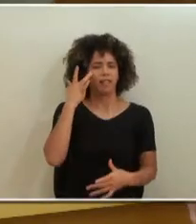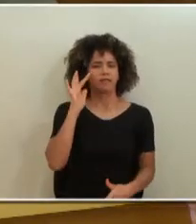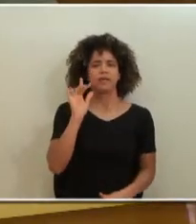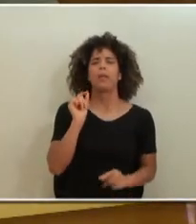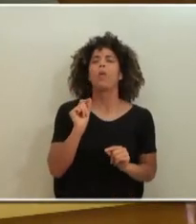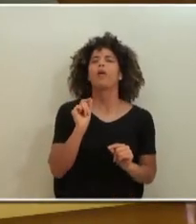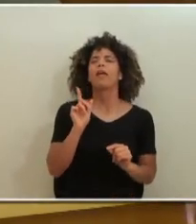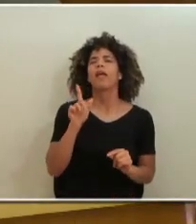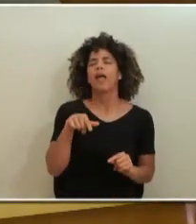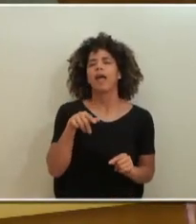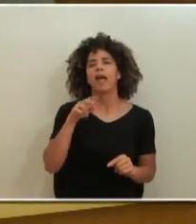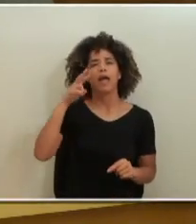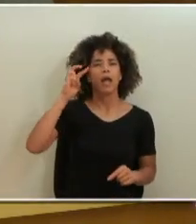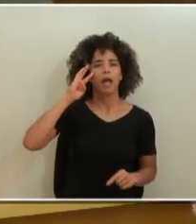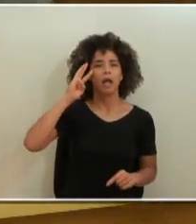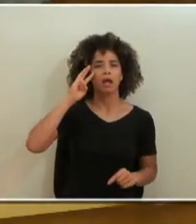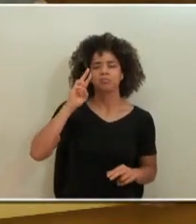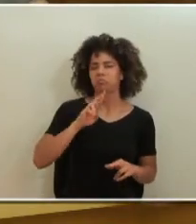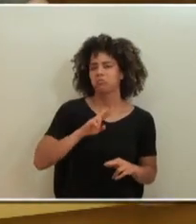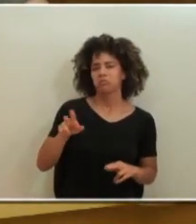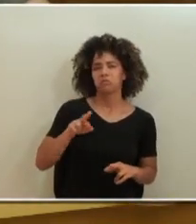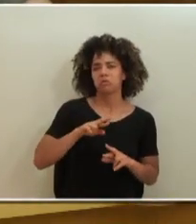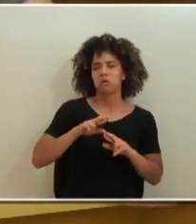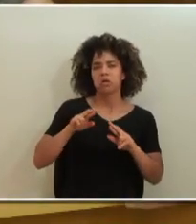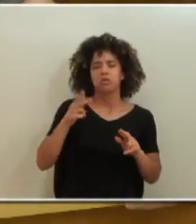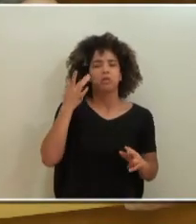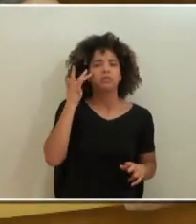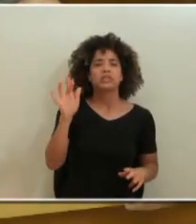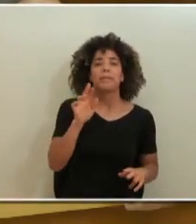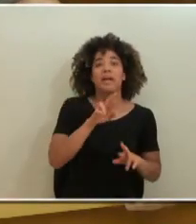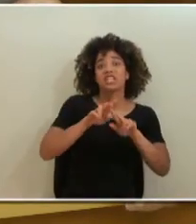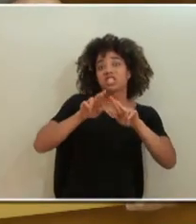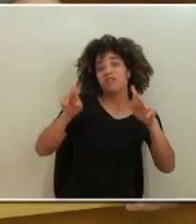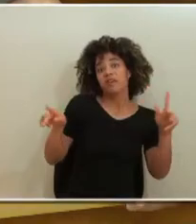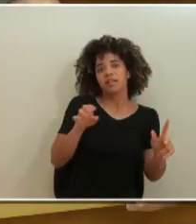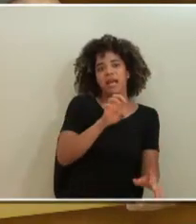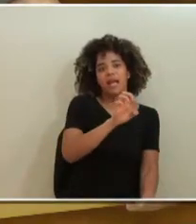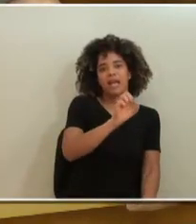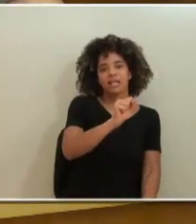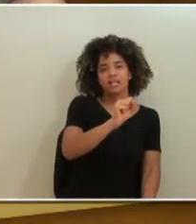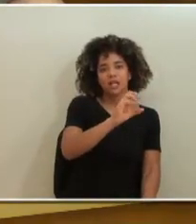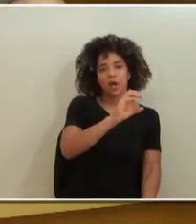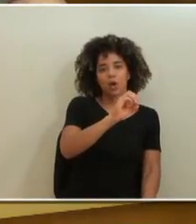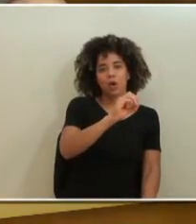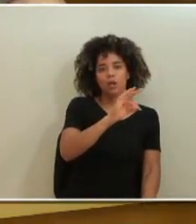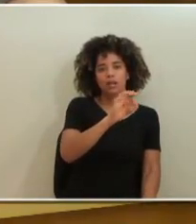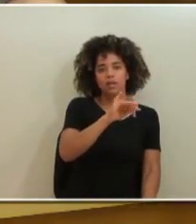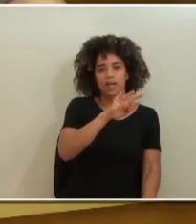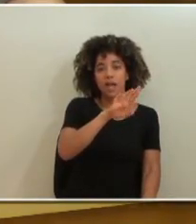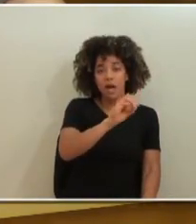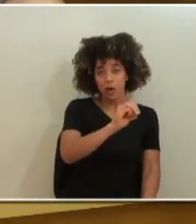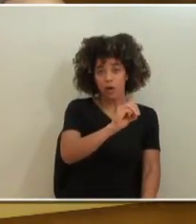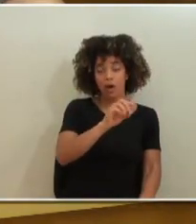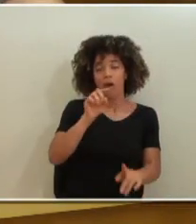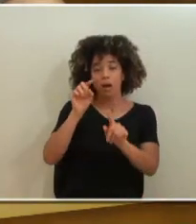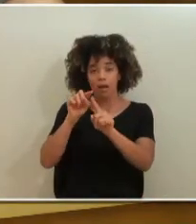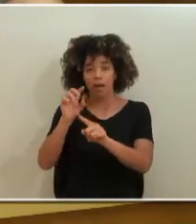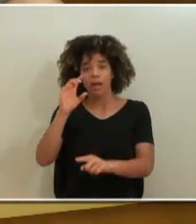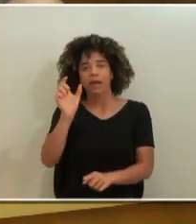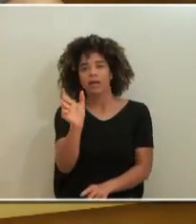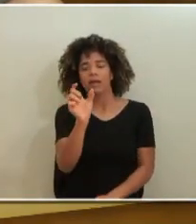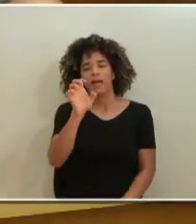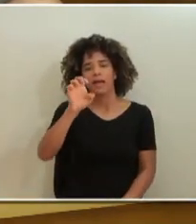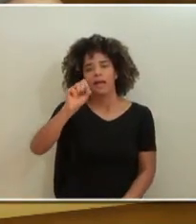sabia a diferença entre escoteiro e escotista. Né? E, claro, eu tinha que escolher um assessor pessoal,